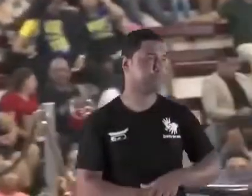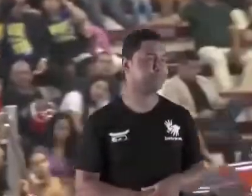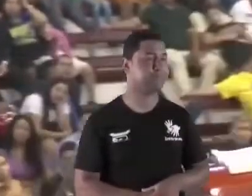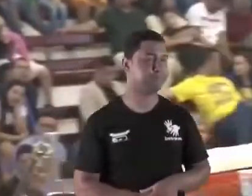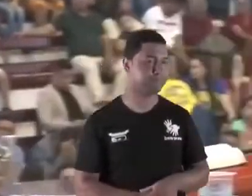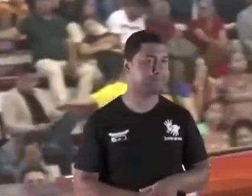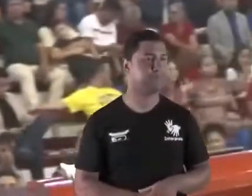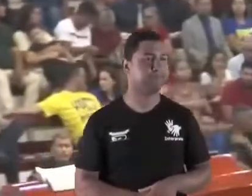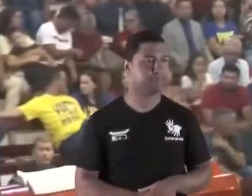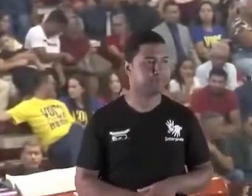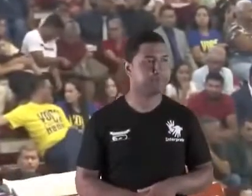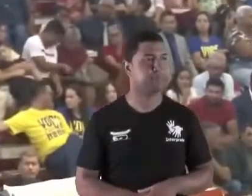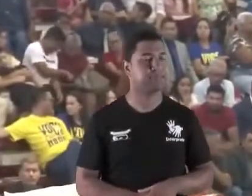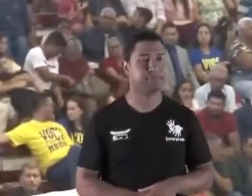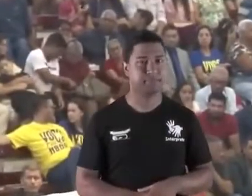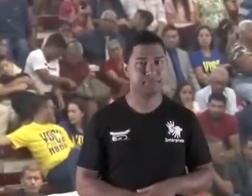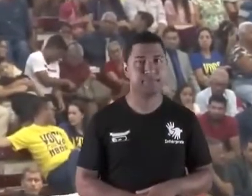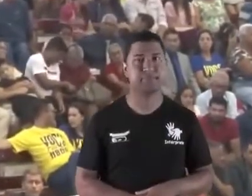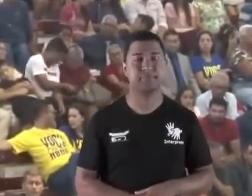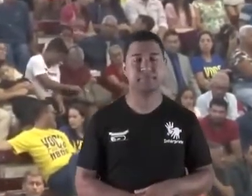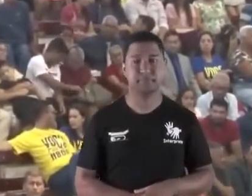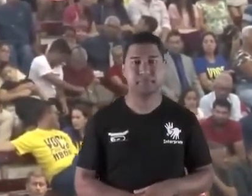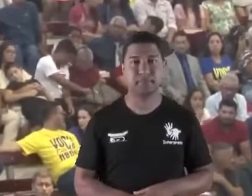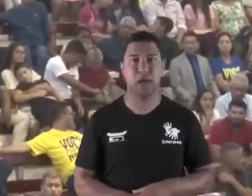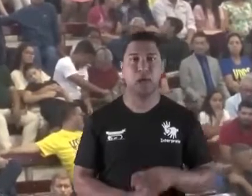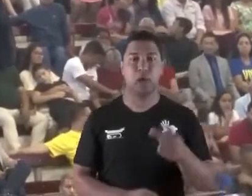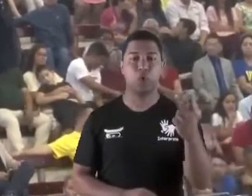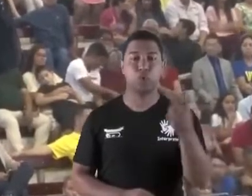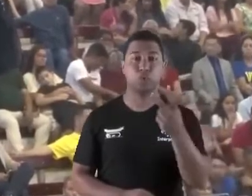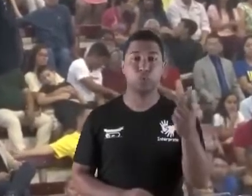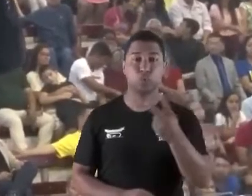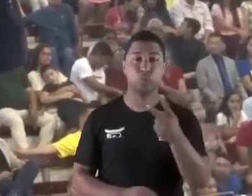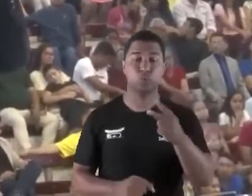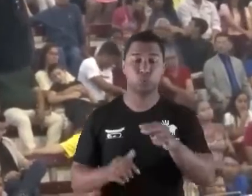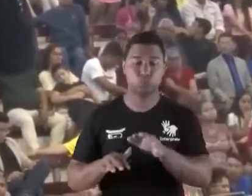Duas asas se abrem,